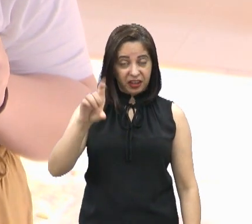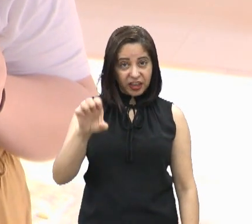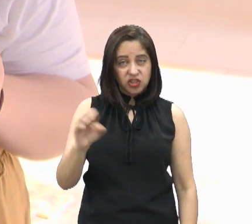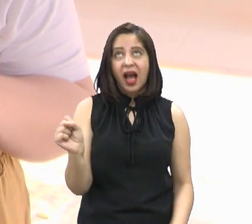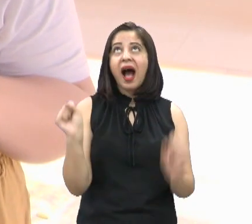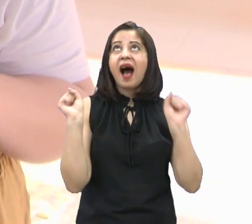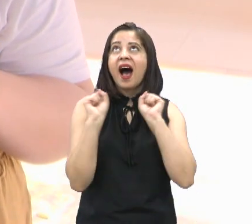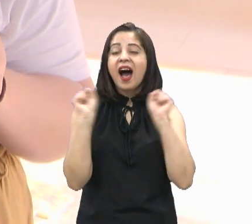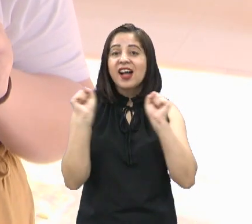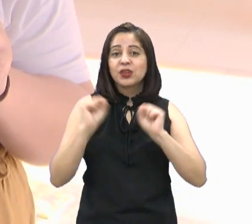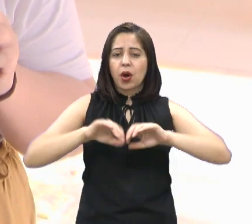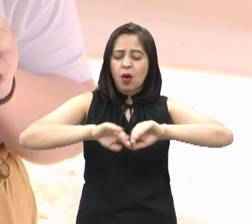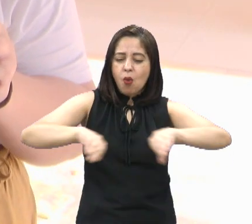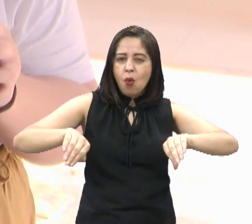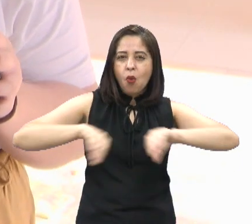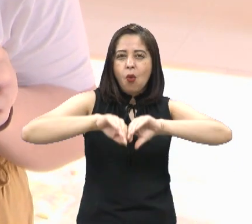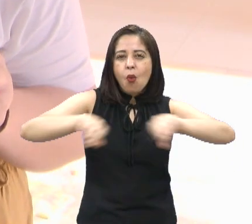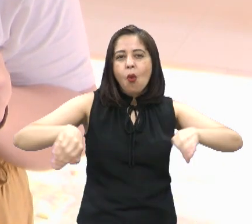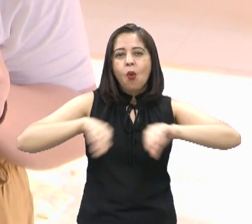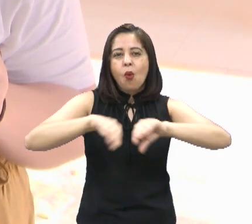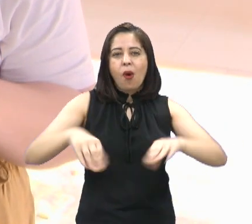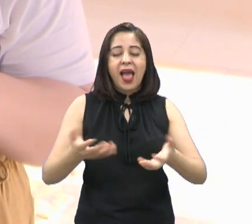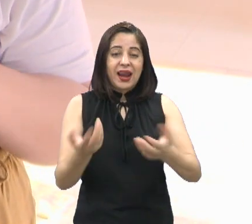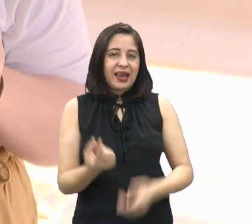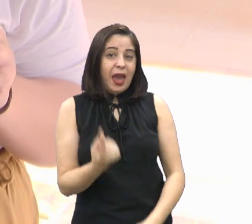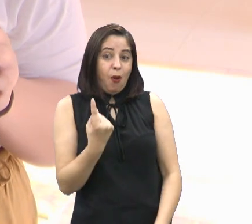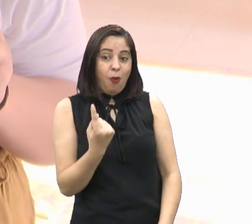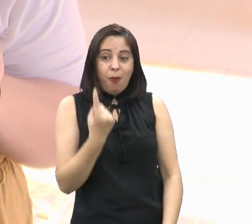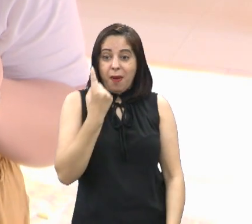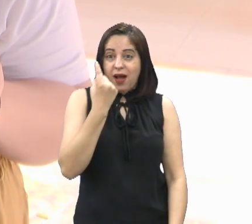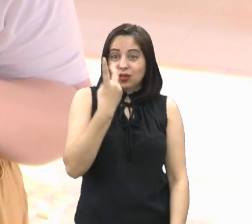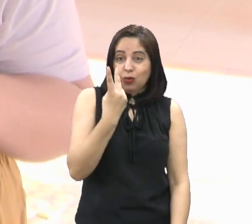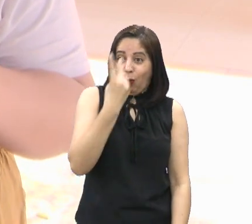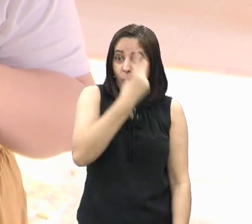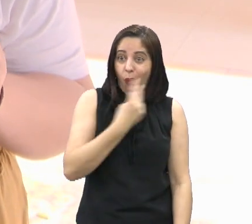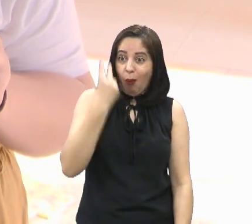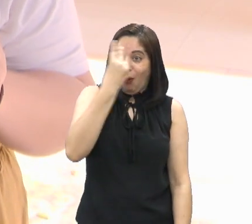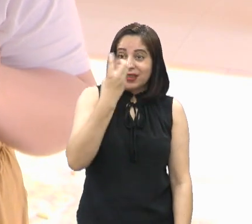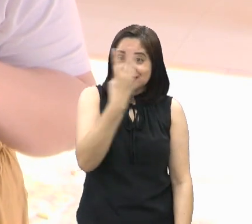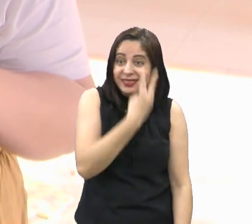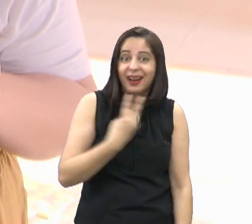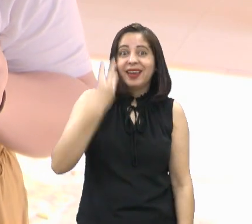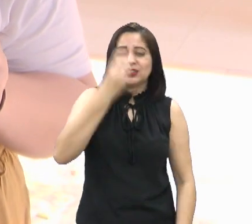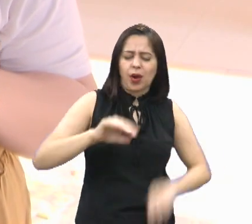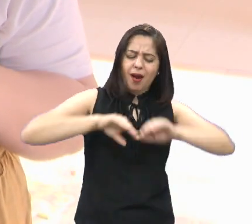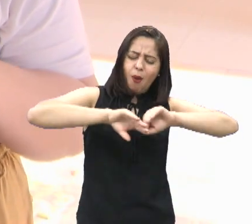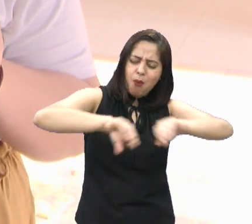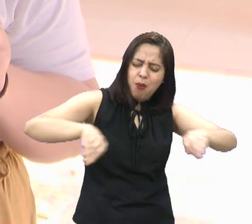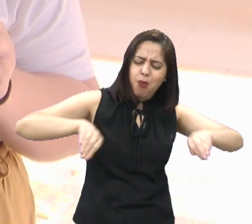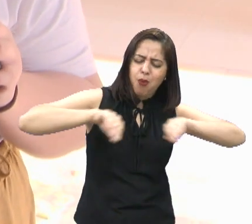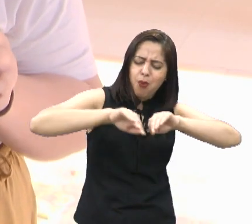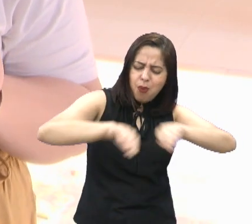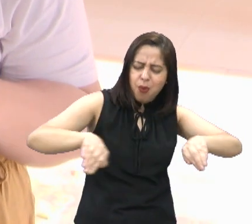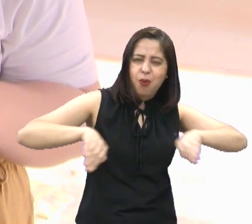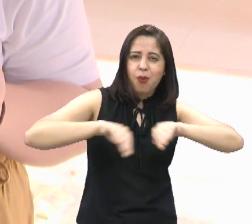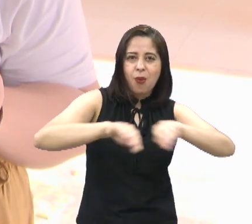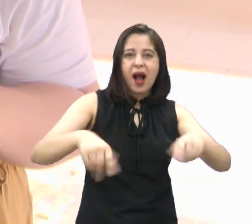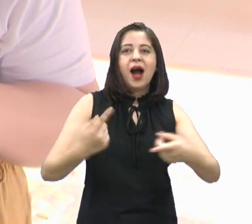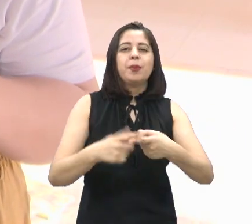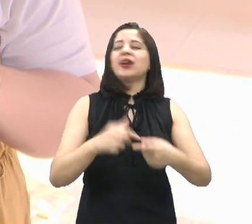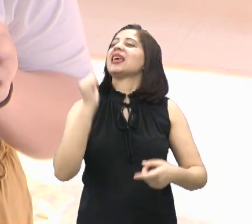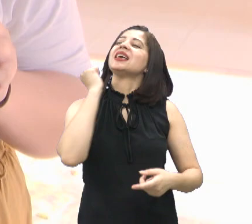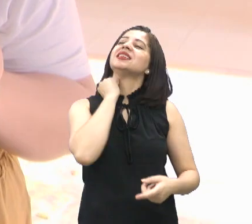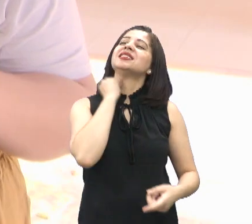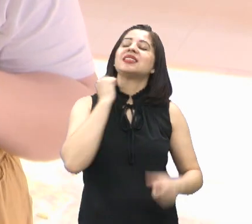ela, a aula teria 1, 2, 3 horas seguidas. Realmente estar na piscina traz esse alívio, né, do estresse, da